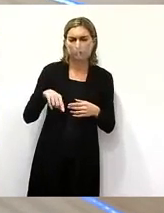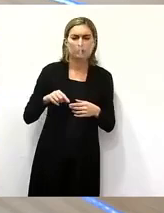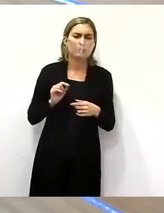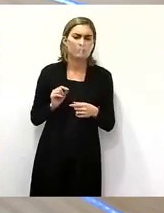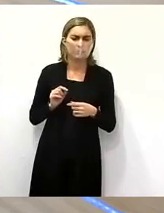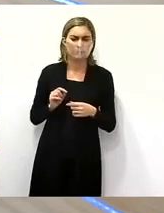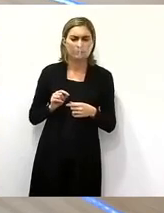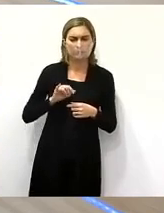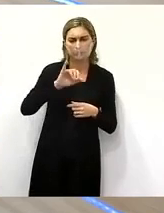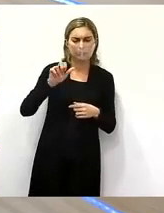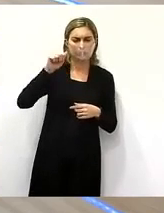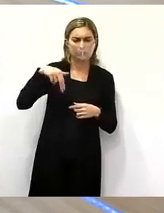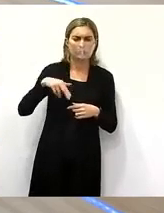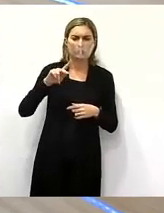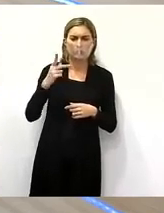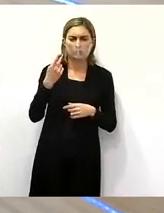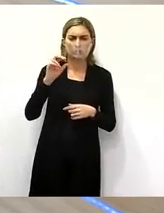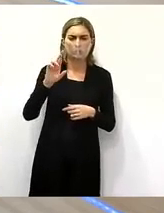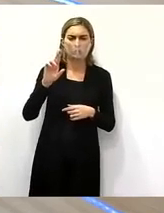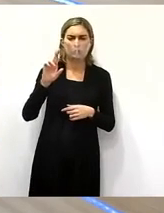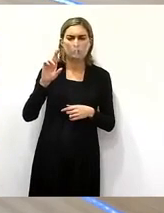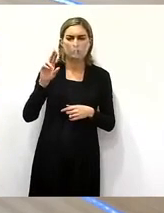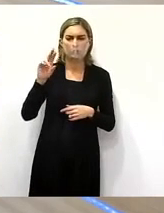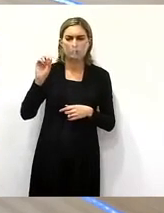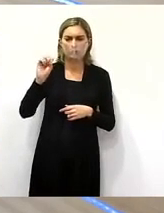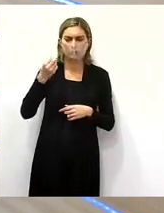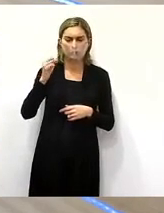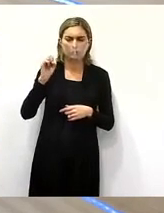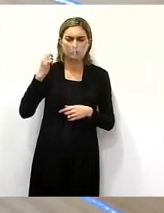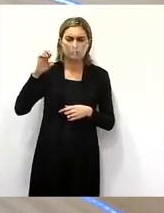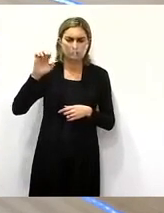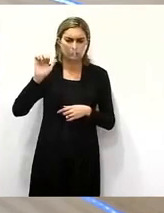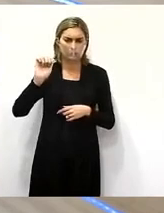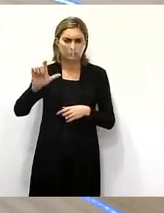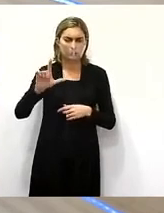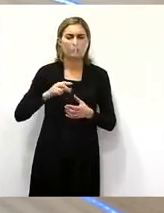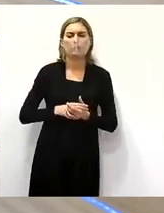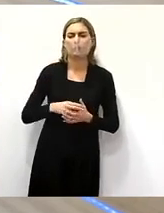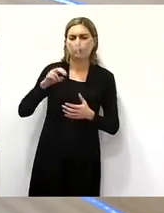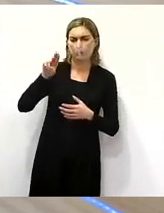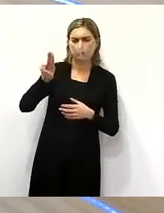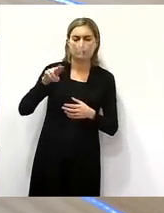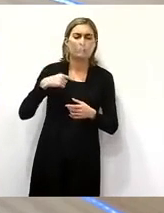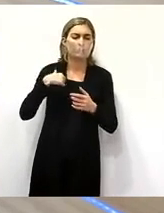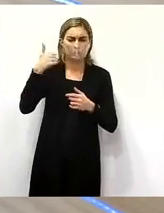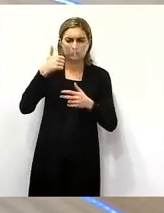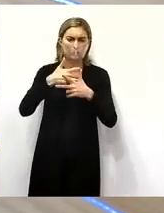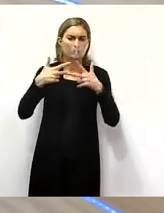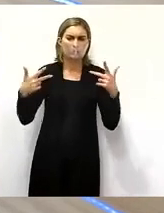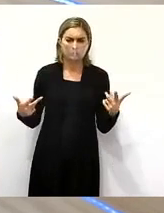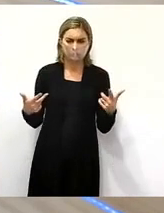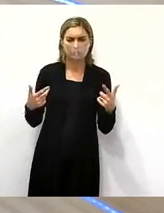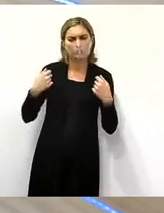é Jean-Jacques Rousseau. Jean-Jacques Rousseau. Então, o que é que a gente vai ver aqui em Rousseau? Primeira coisa